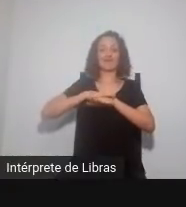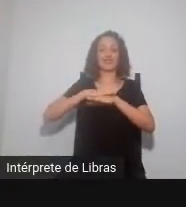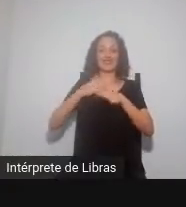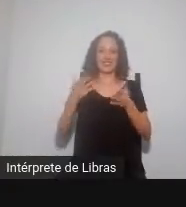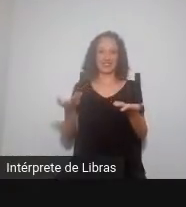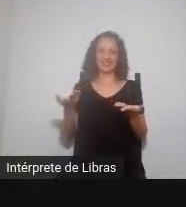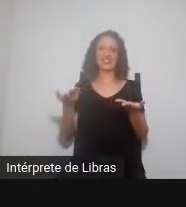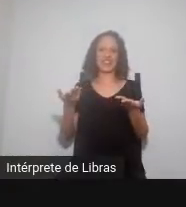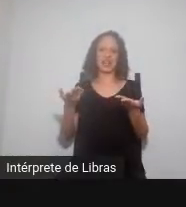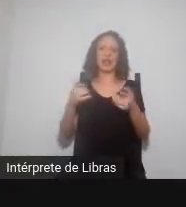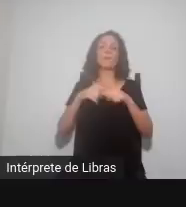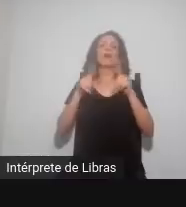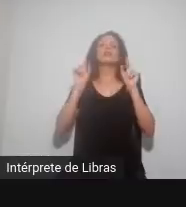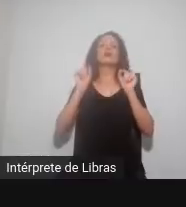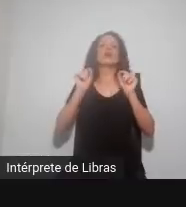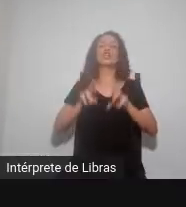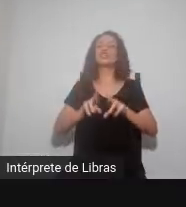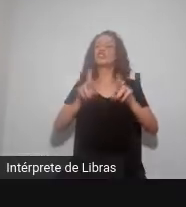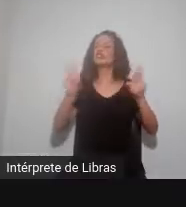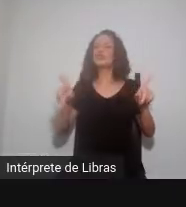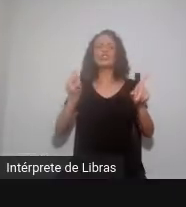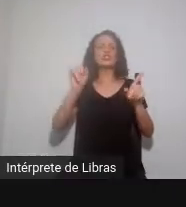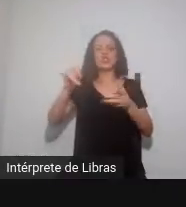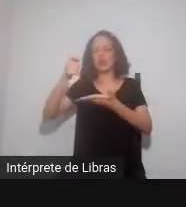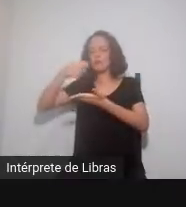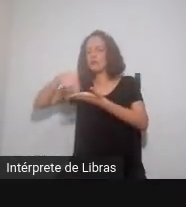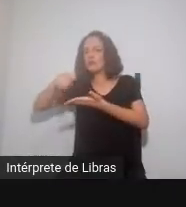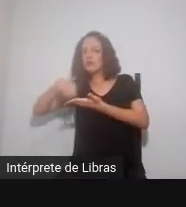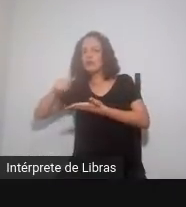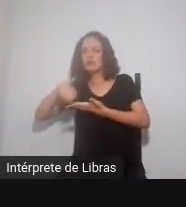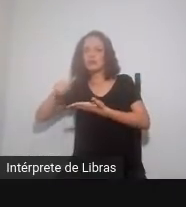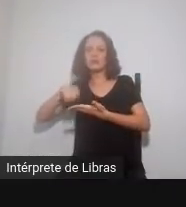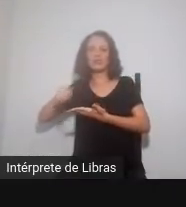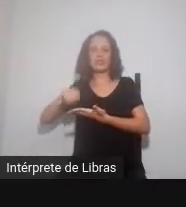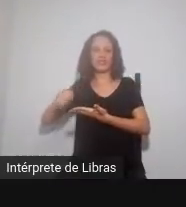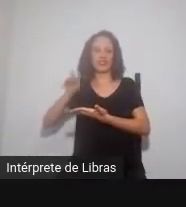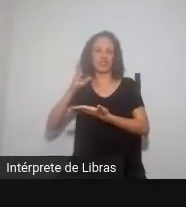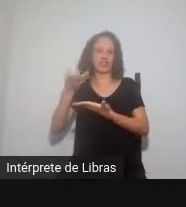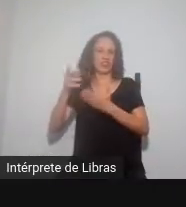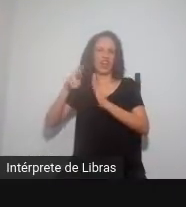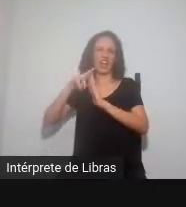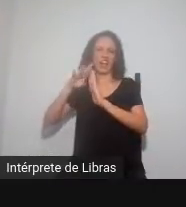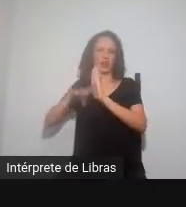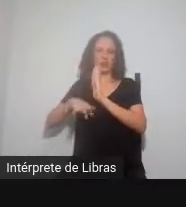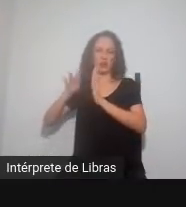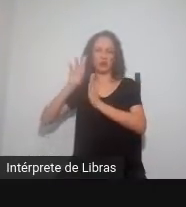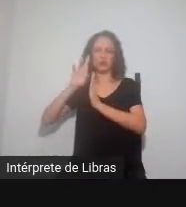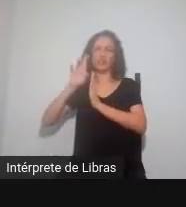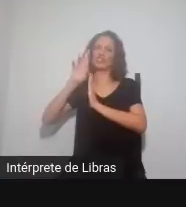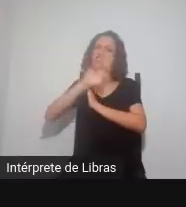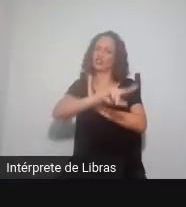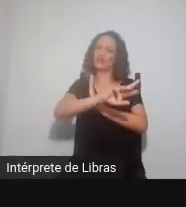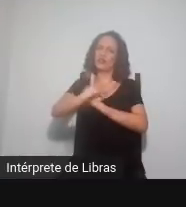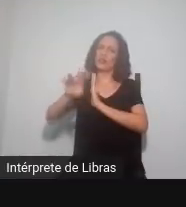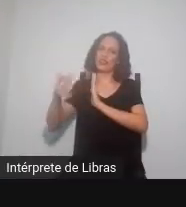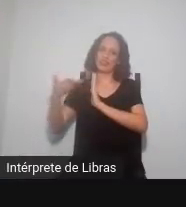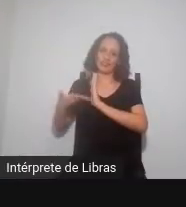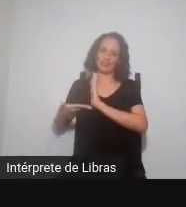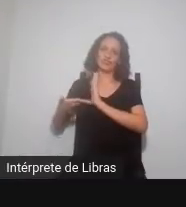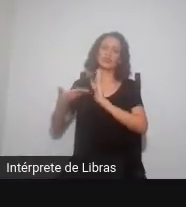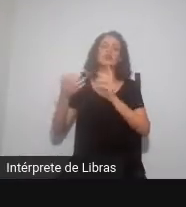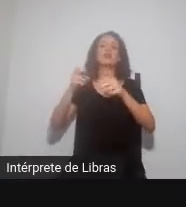diferente de escrever num relatório de circulação interna. Então, por isso eu trago também alguns